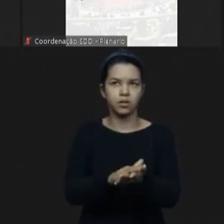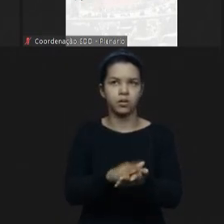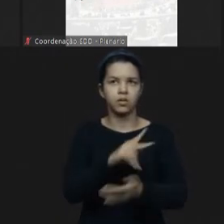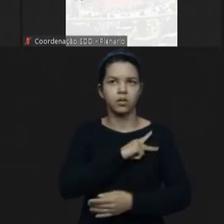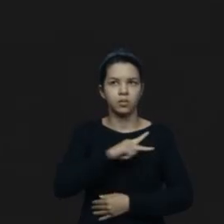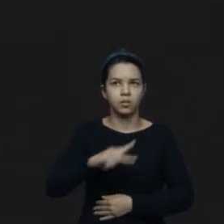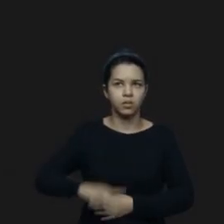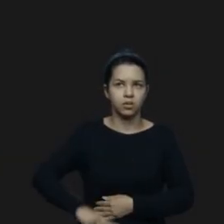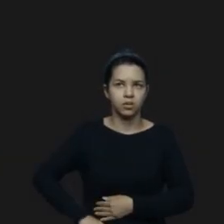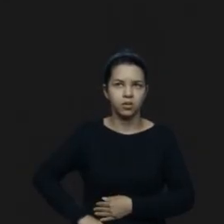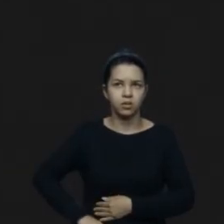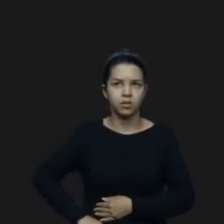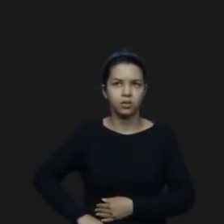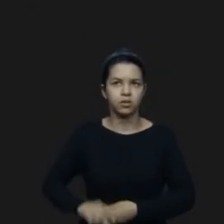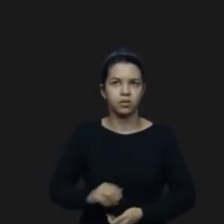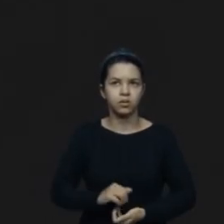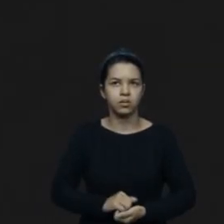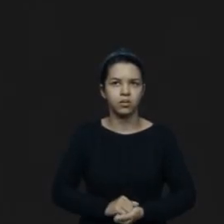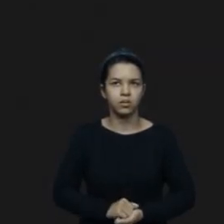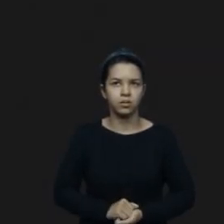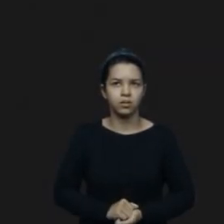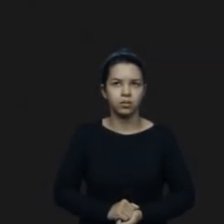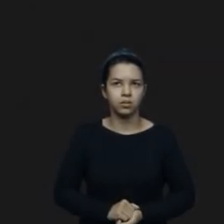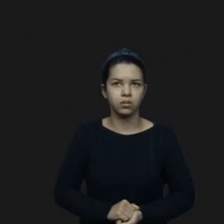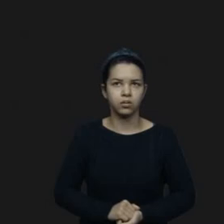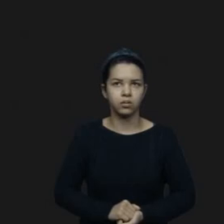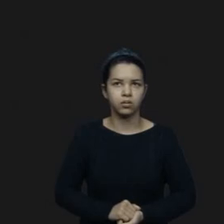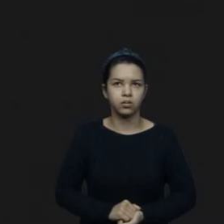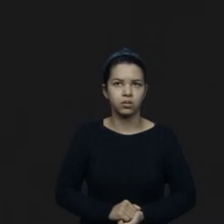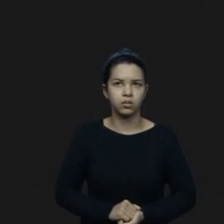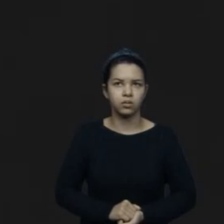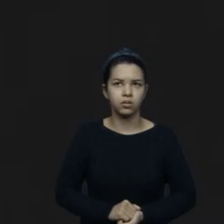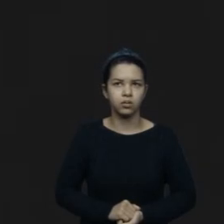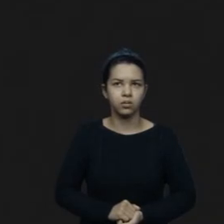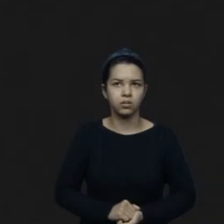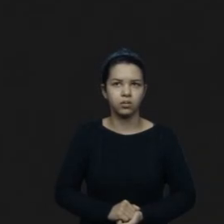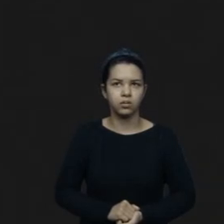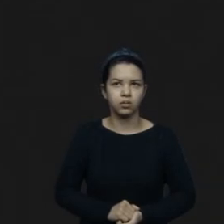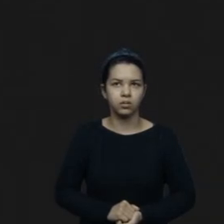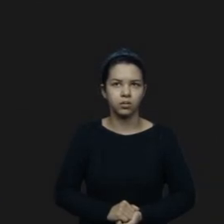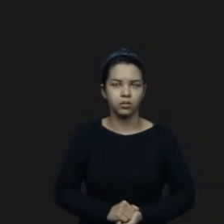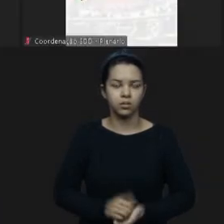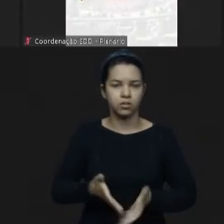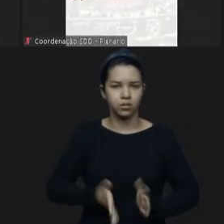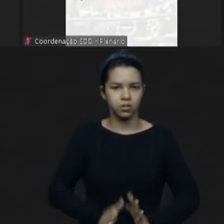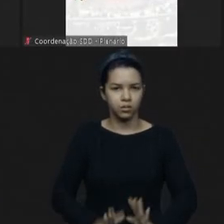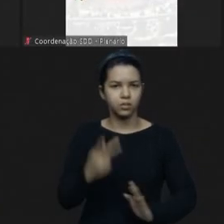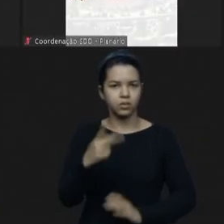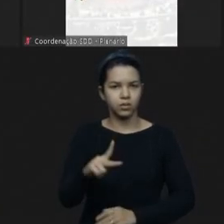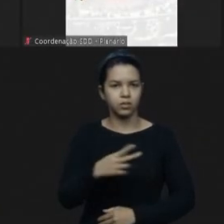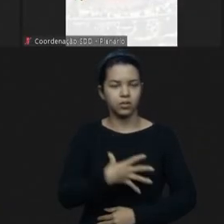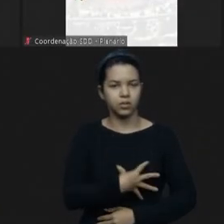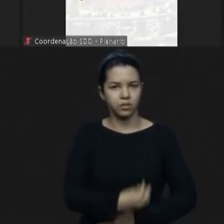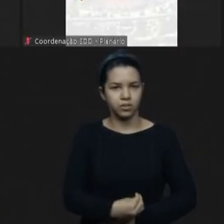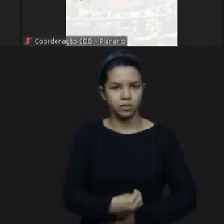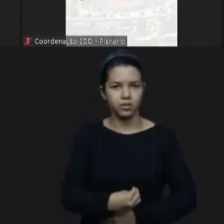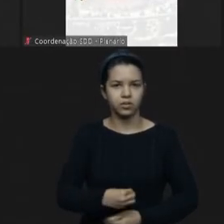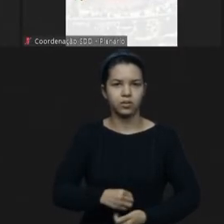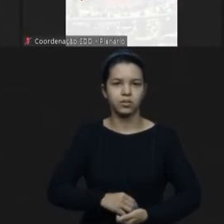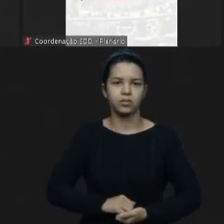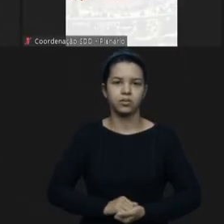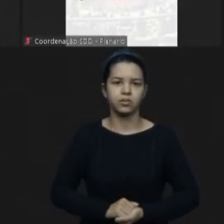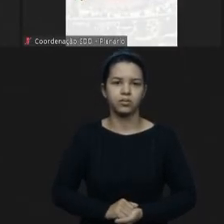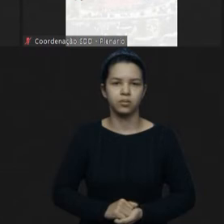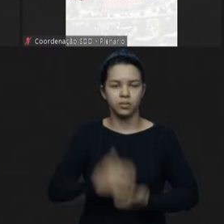aí, com o nascimento de sua filha, tá bom? Obrigado, deputado Vicentini. Obrigado,